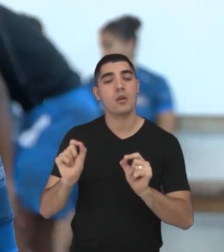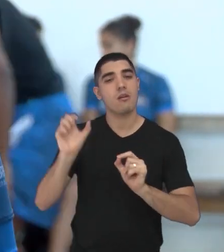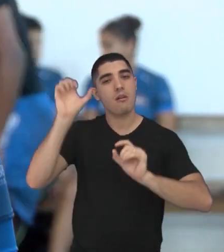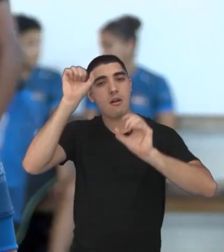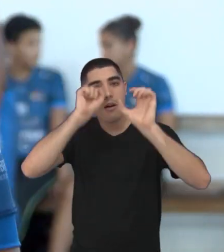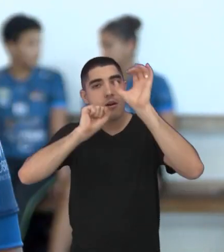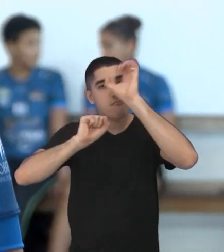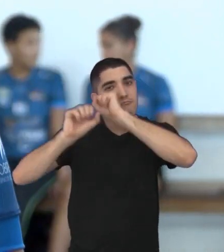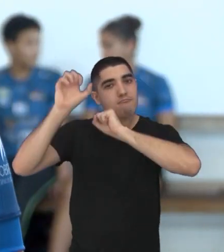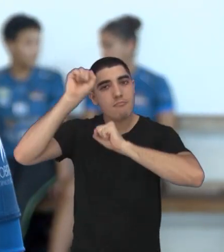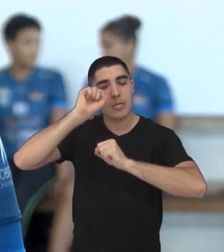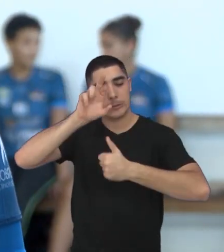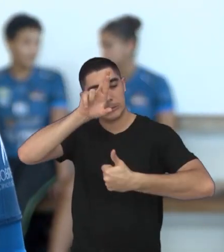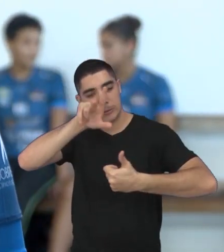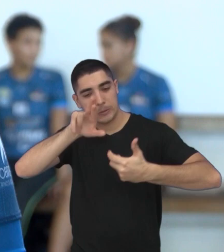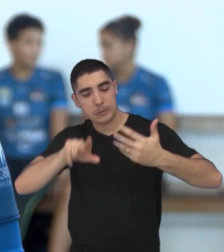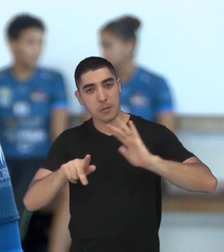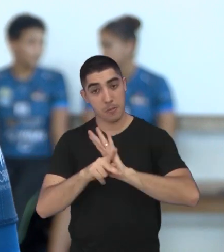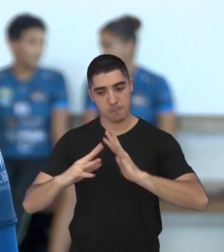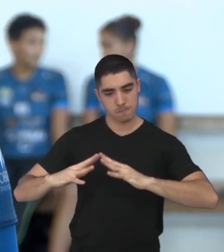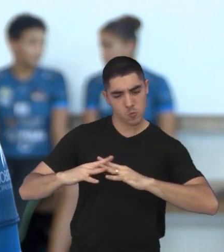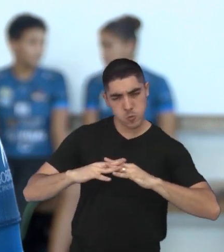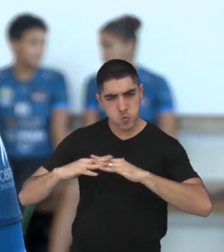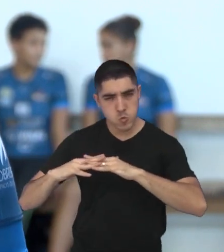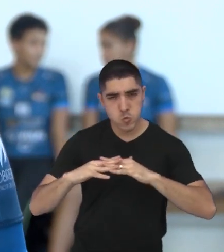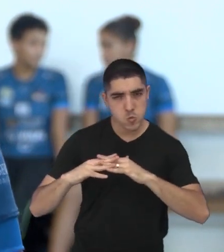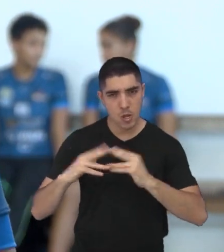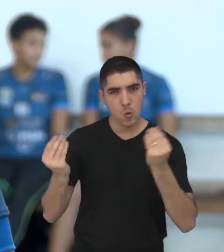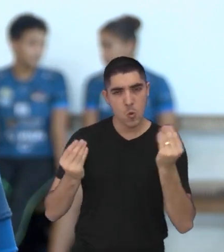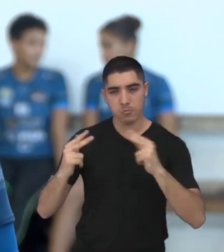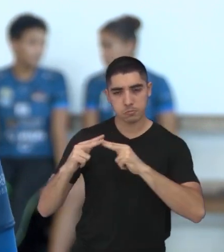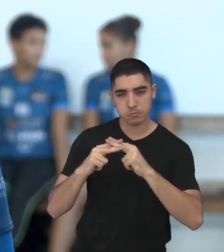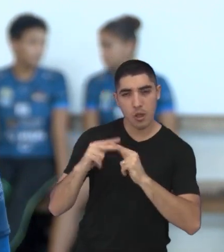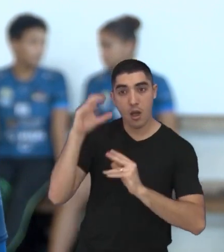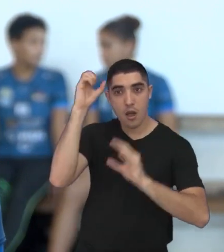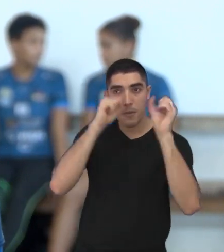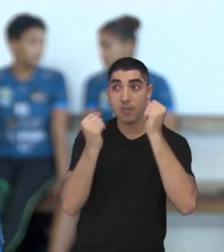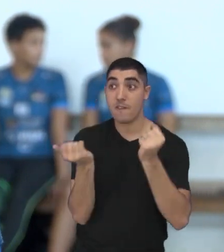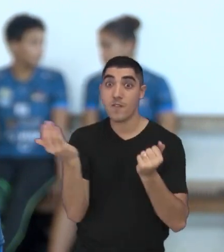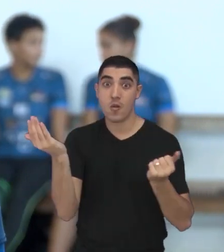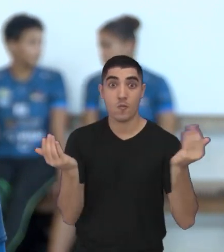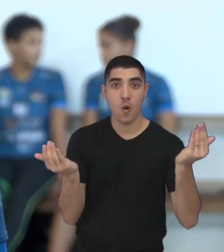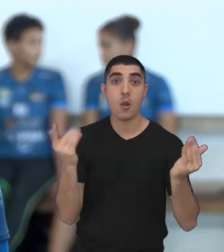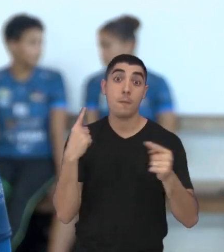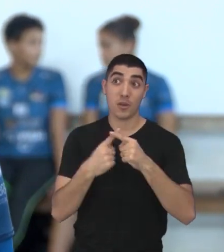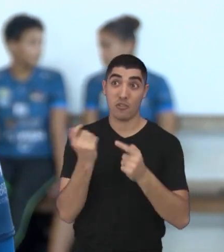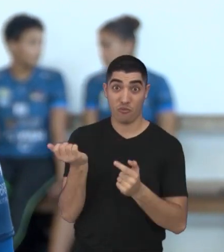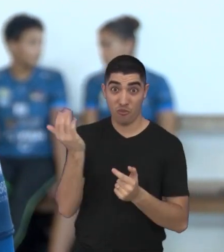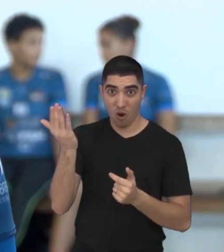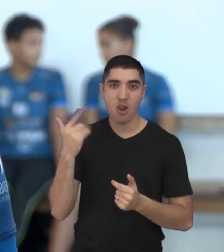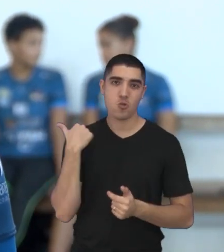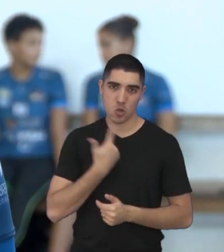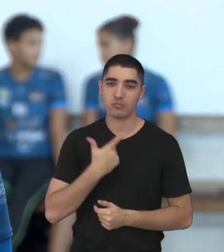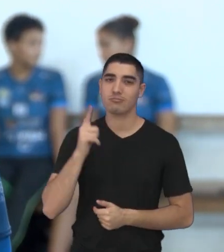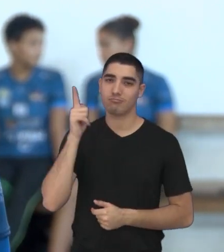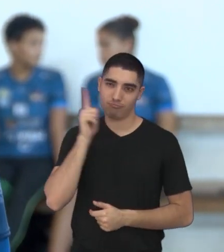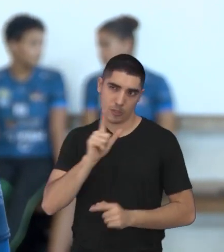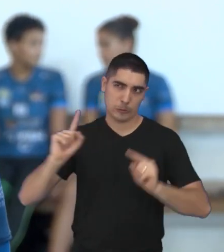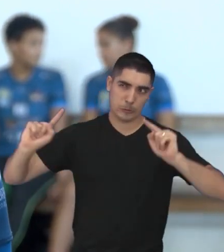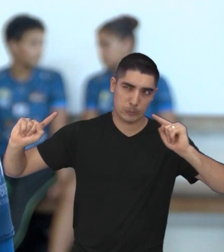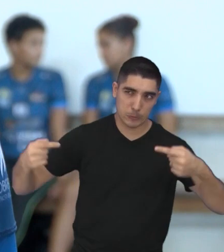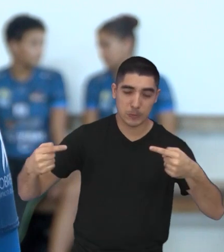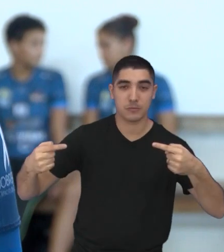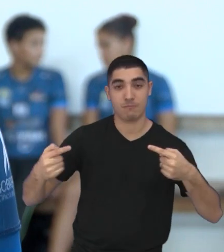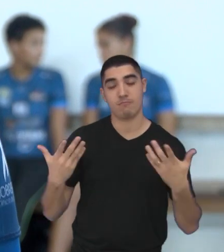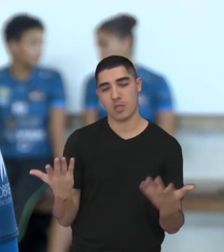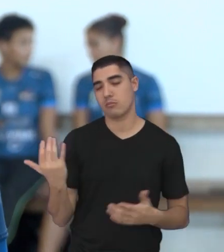sabe, aprendendo um pouco do wrestling lá fora, como funciona, até porque, né, a gente vai encarar isso lá fora quando a gente